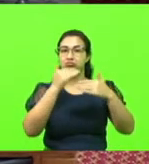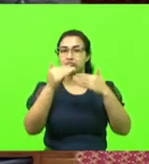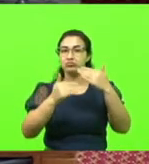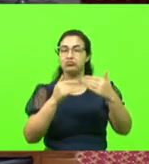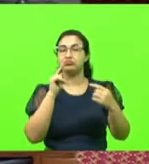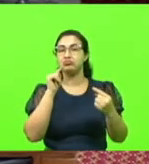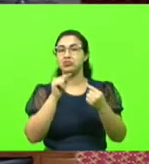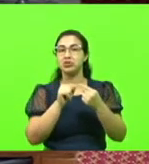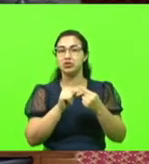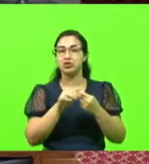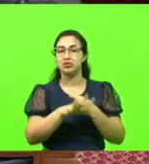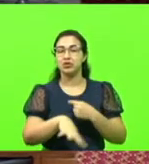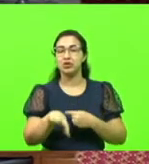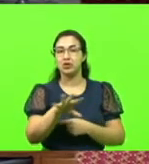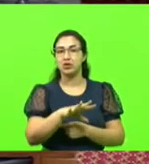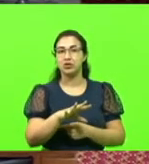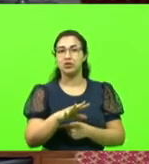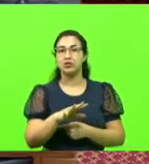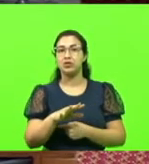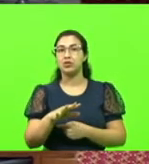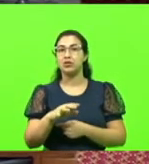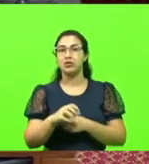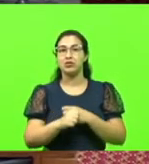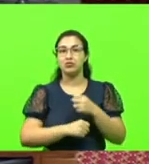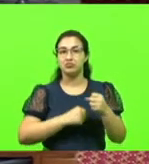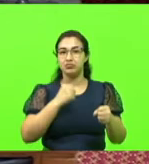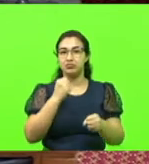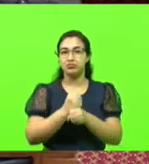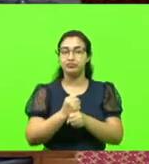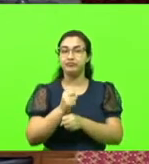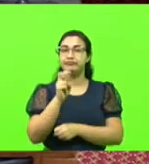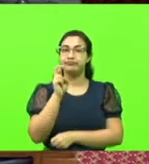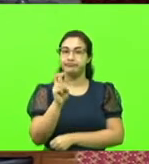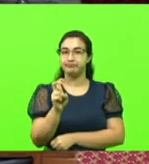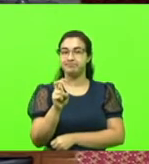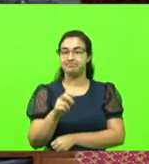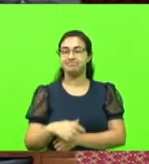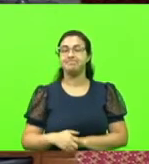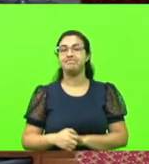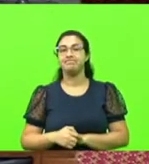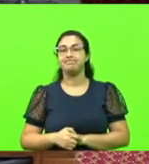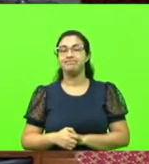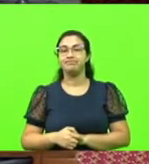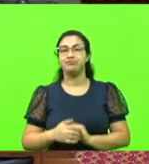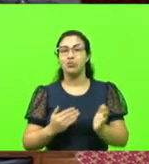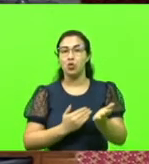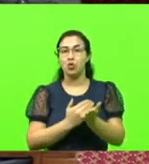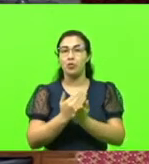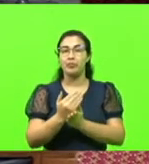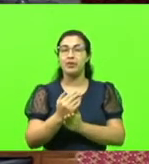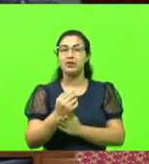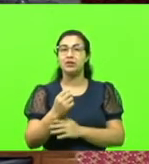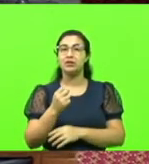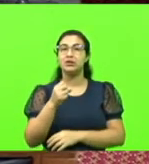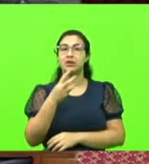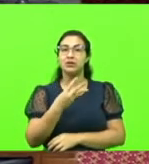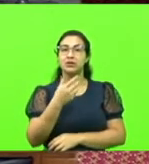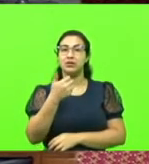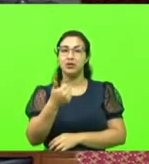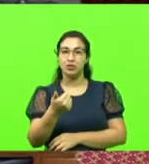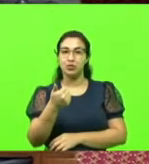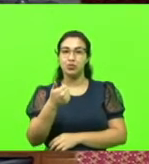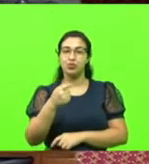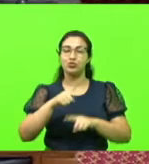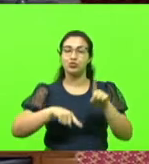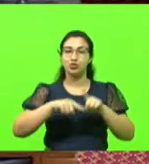região nas últimas 5 décadas. É uma história que teve início em 31 de julho de 71,